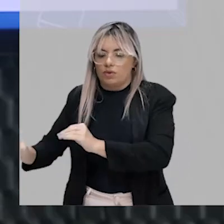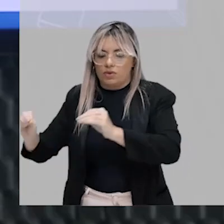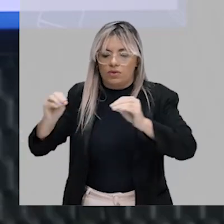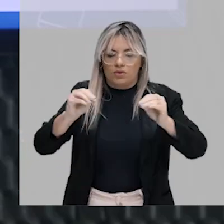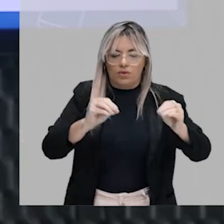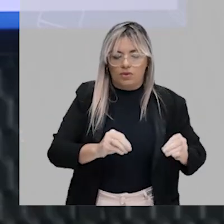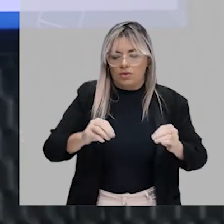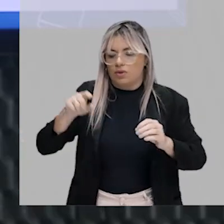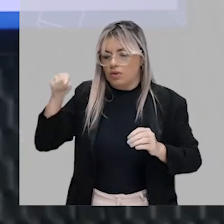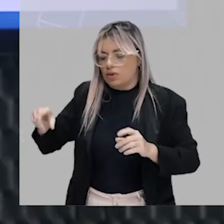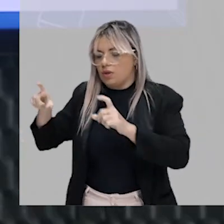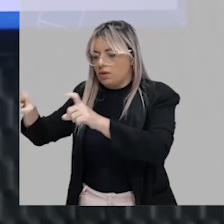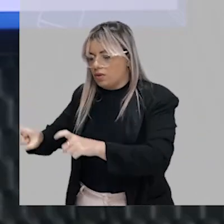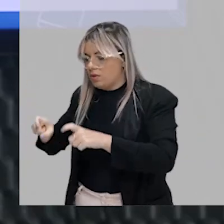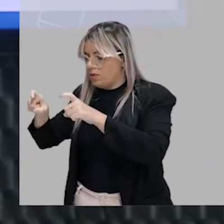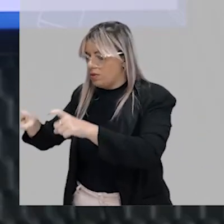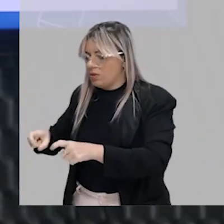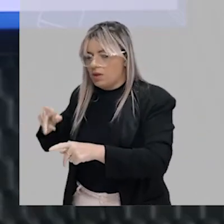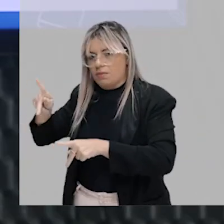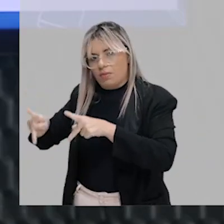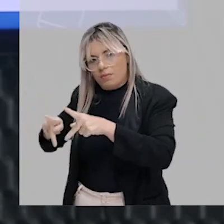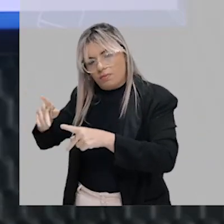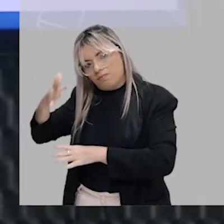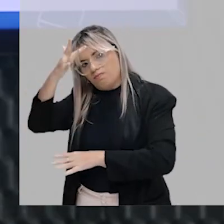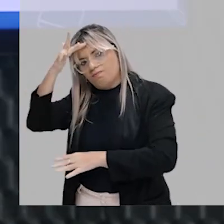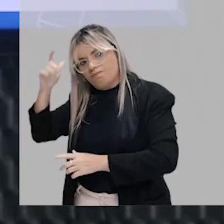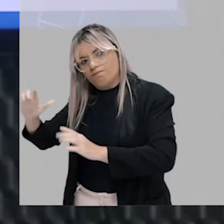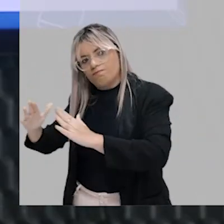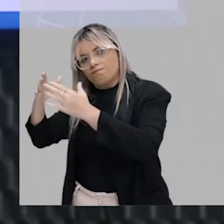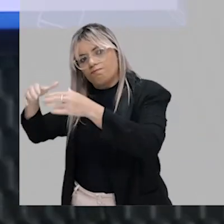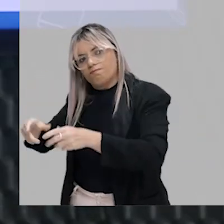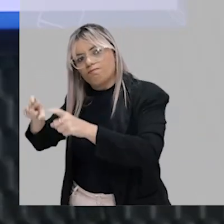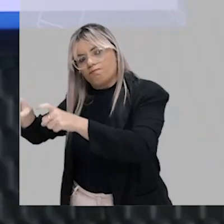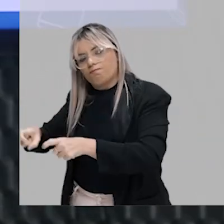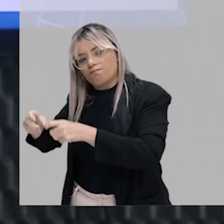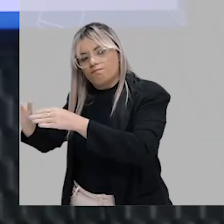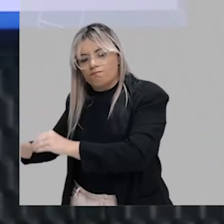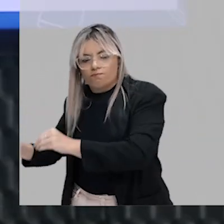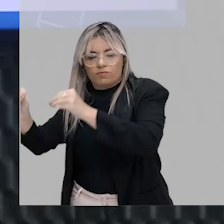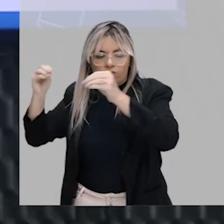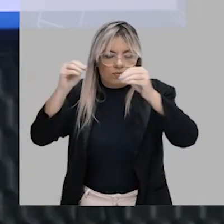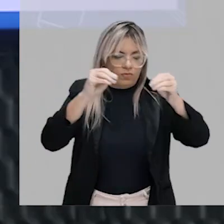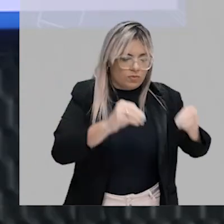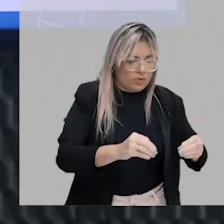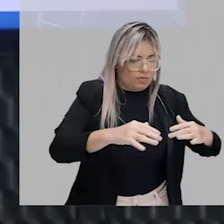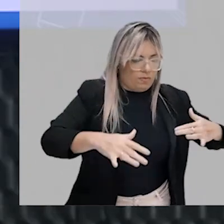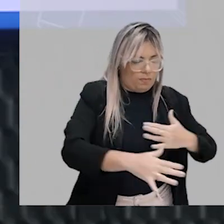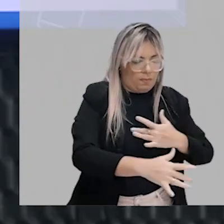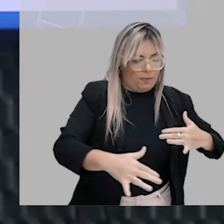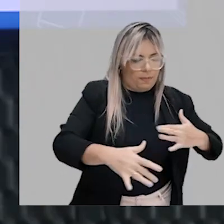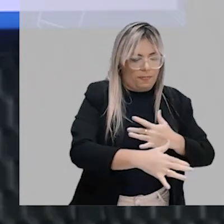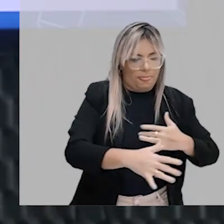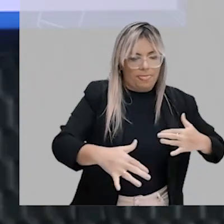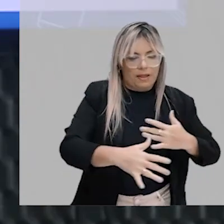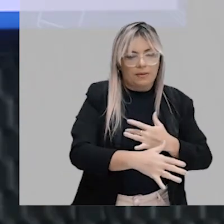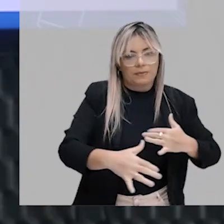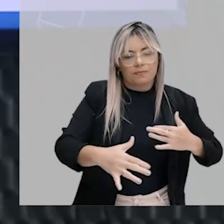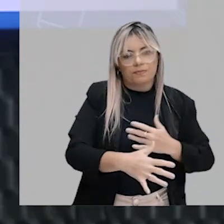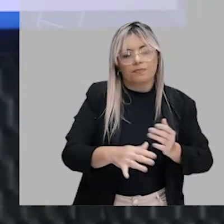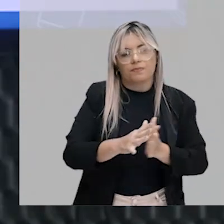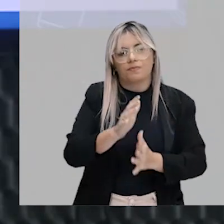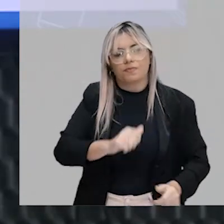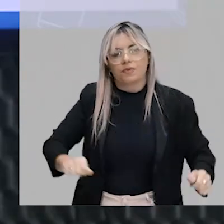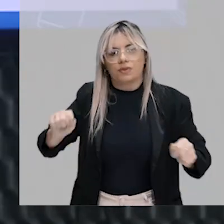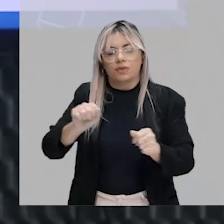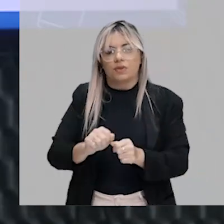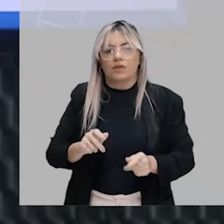grande contingente da população rural para a cidade, para a população urbana, ok? Então esse êxodo rural fez com que a